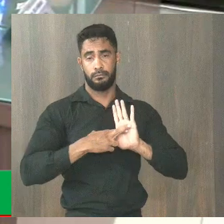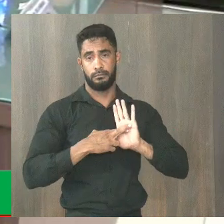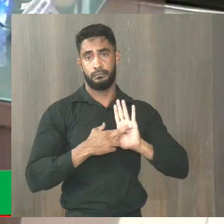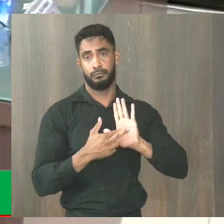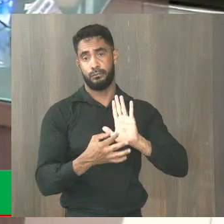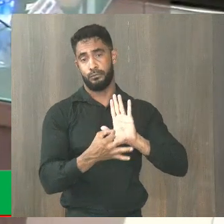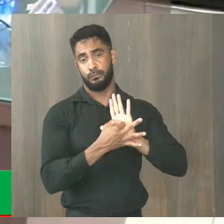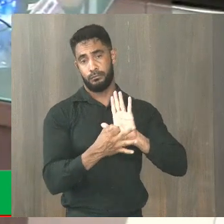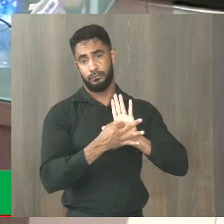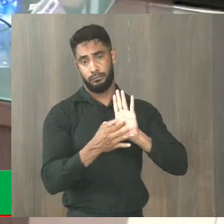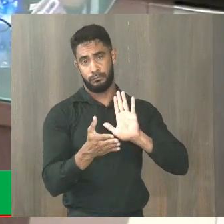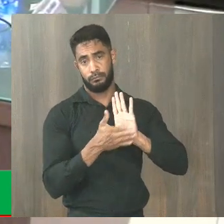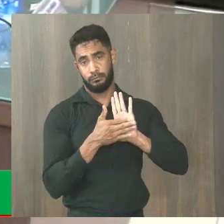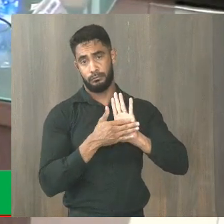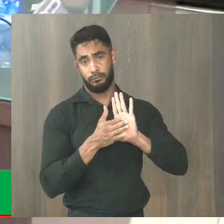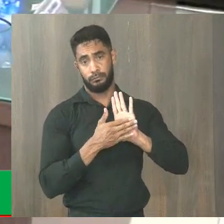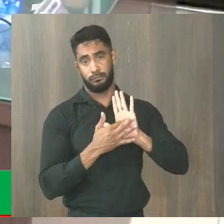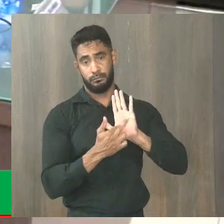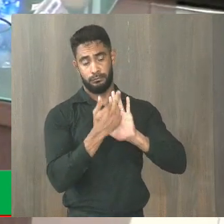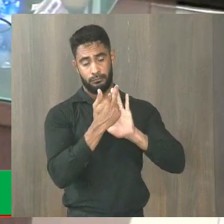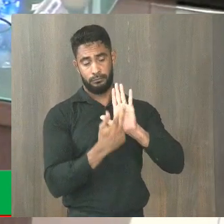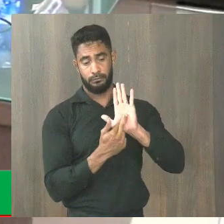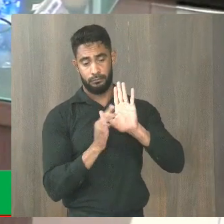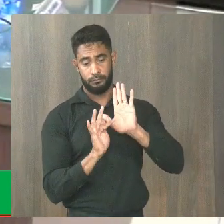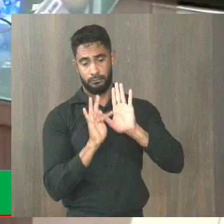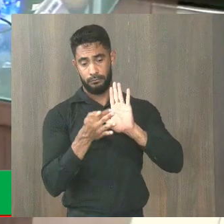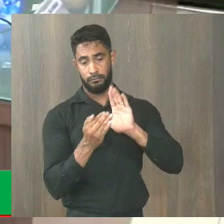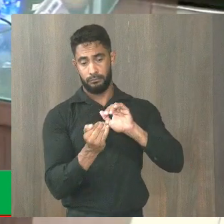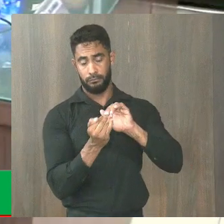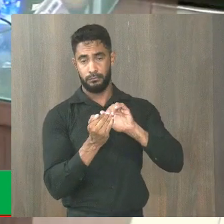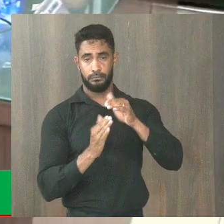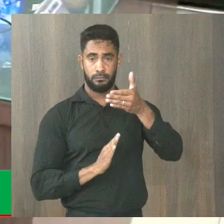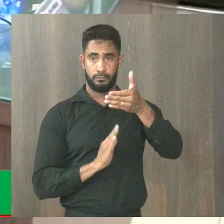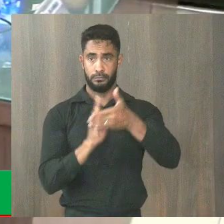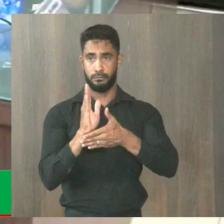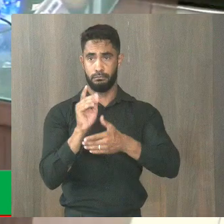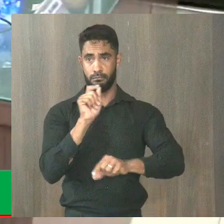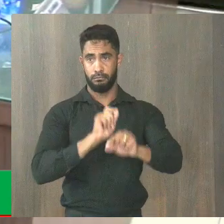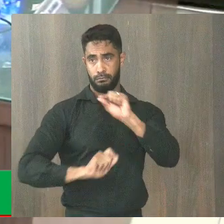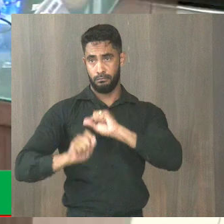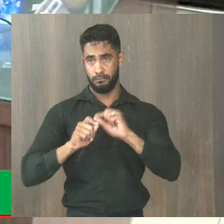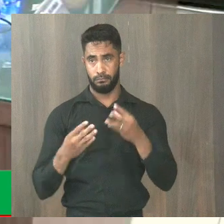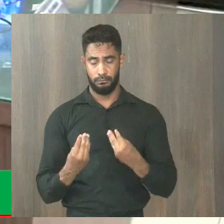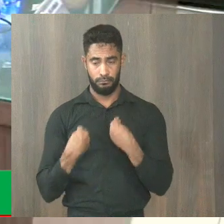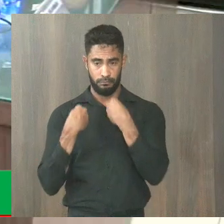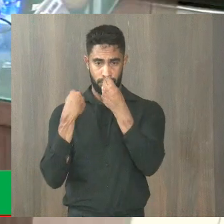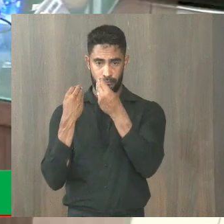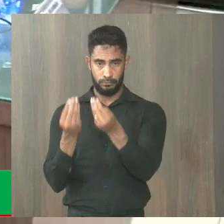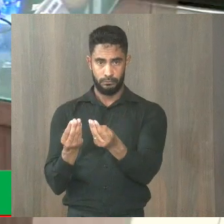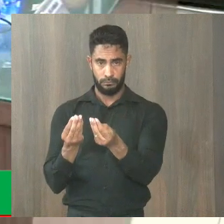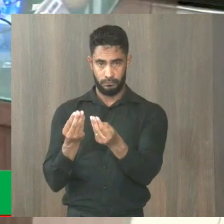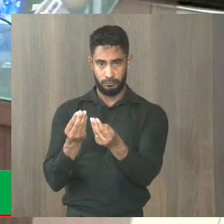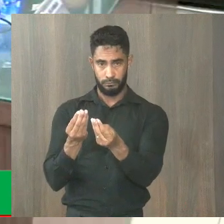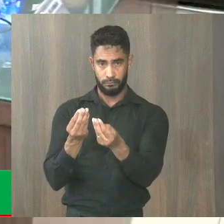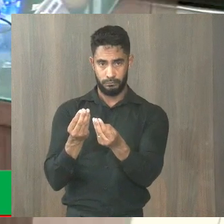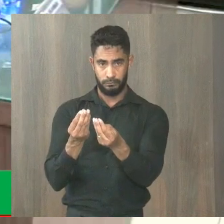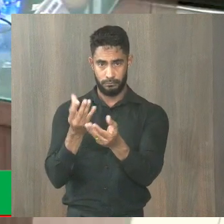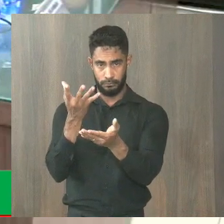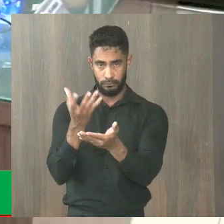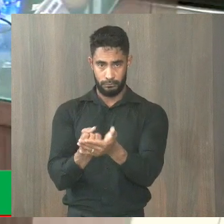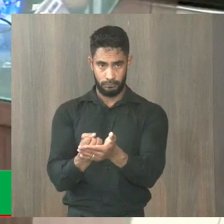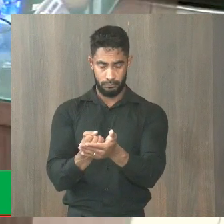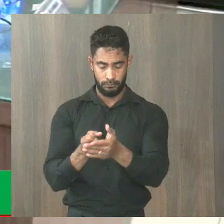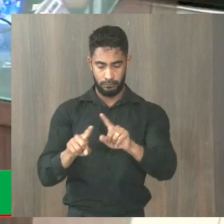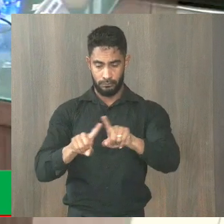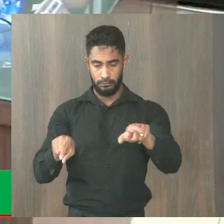passo, opinamos por se dar a proposição à seguinte redação final, que está de acordo com o aprovado, a fim de que, nesta forma, seja promulgada. Sala das Comissões,